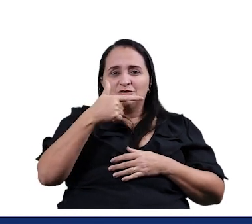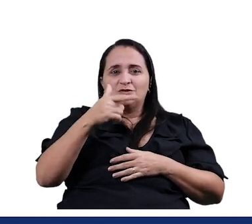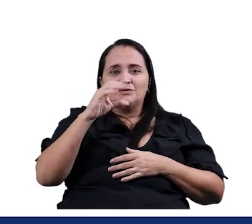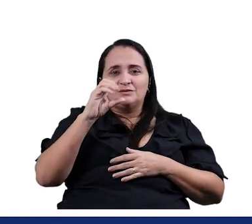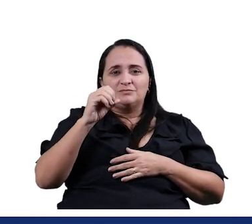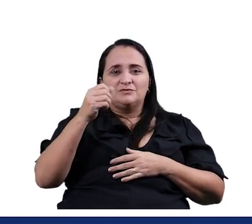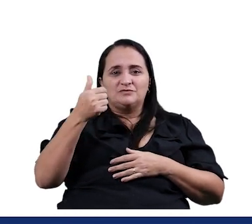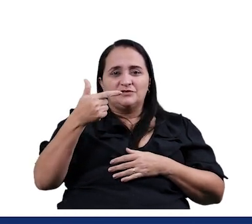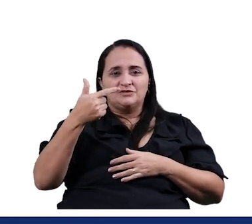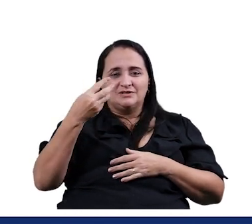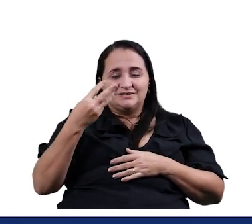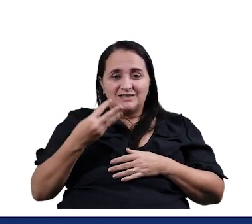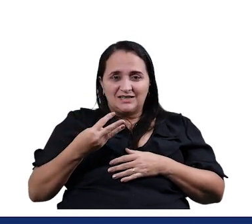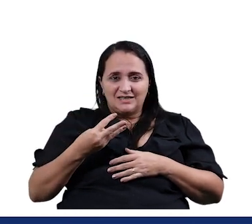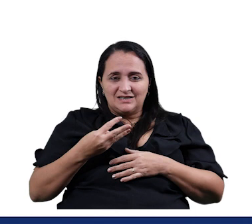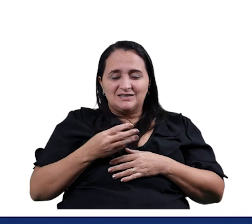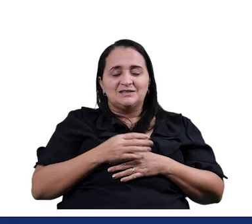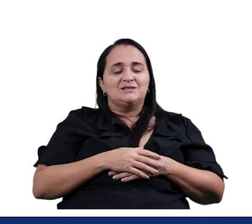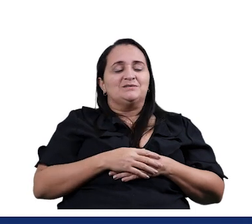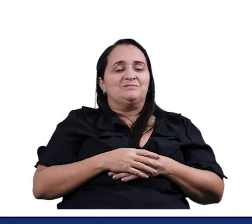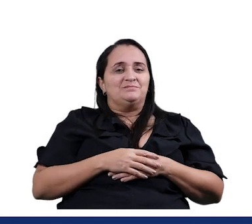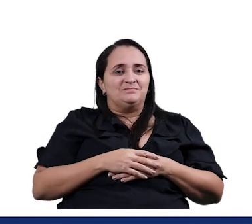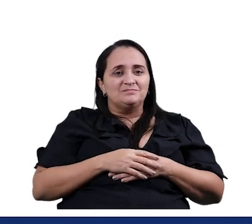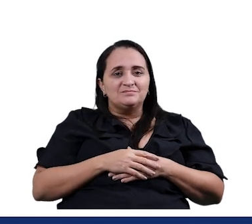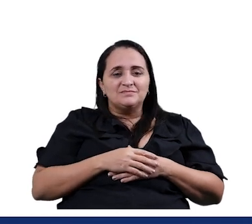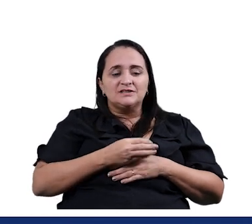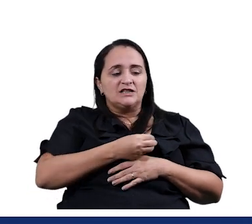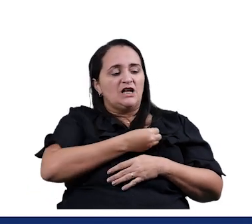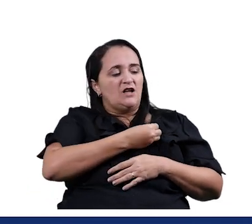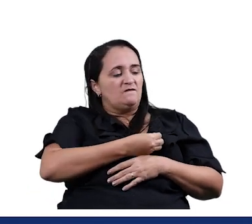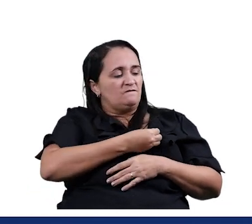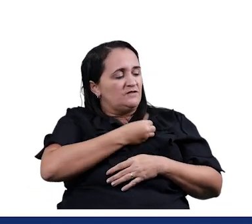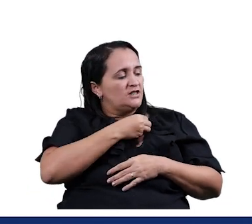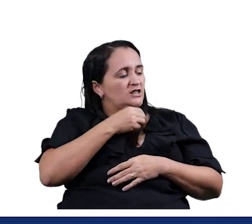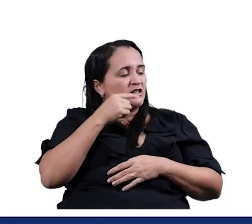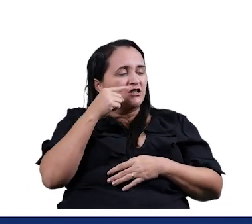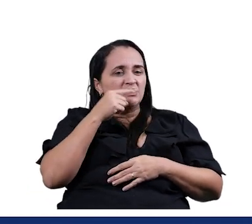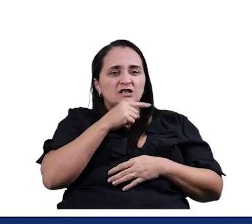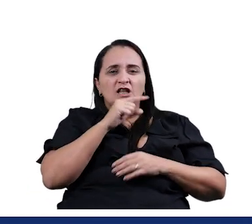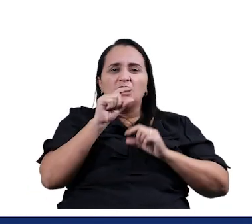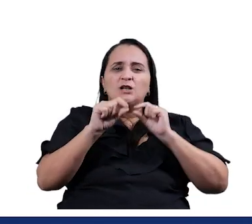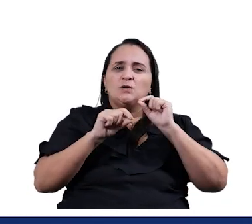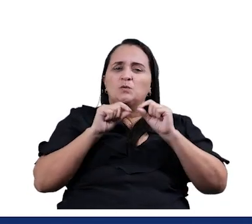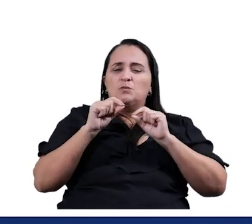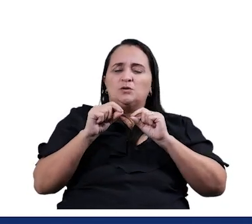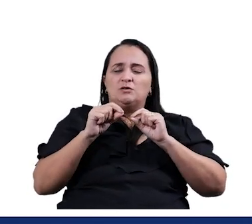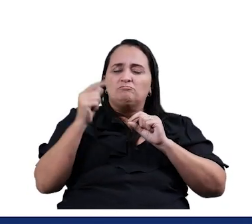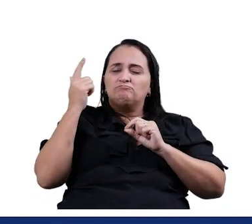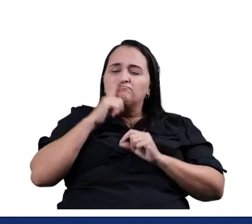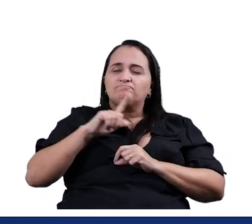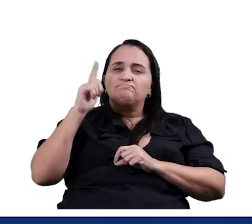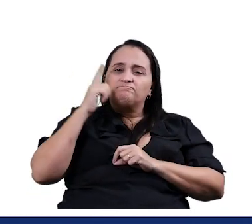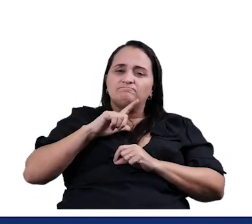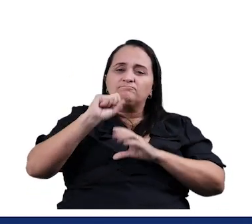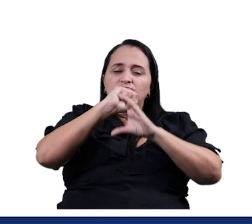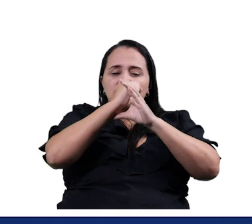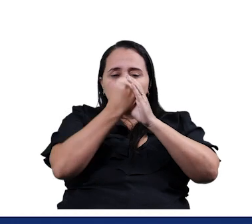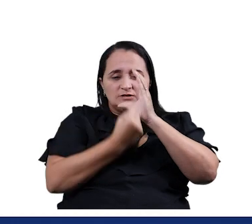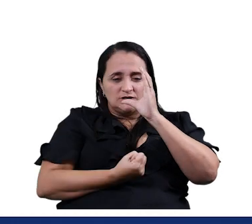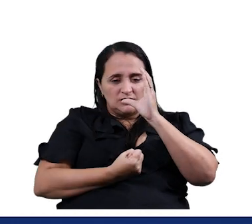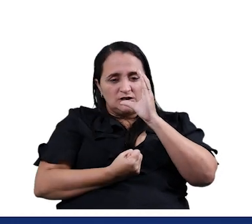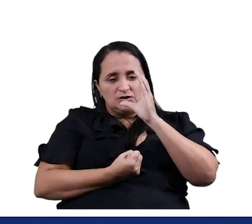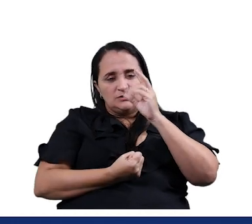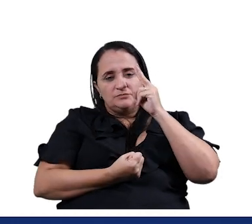2023. Será? A vida de Oscar, recordista mundial em cestas,